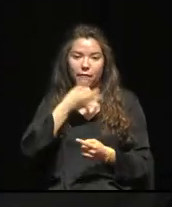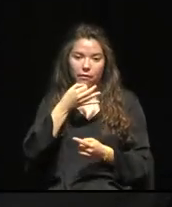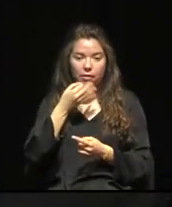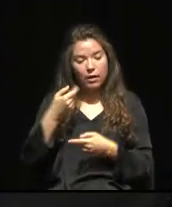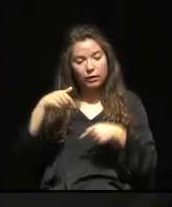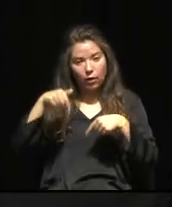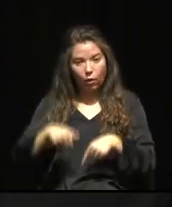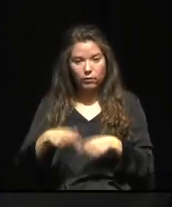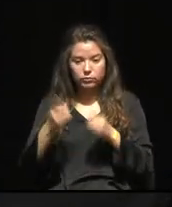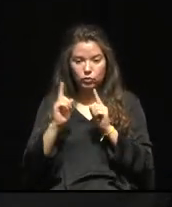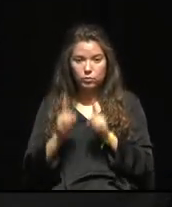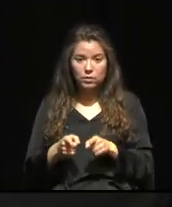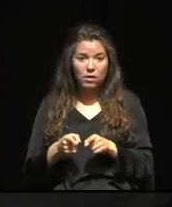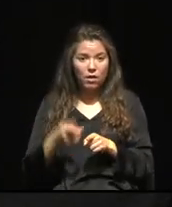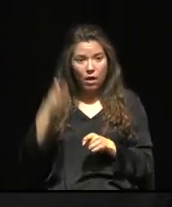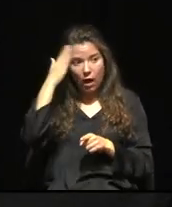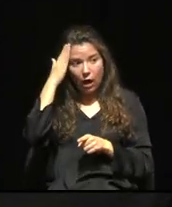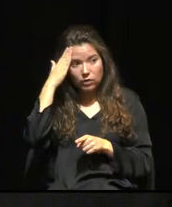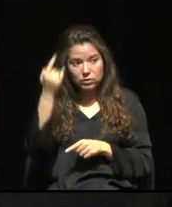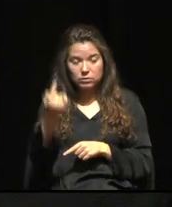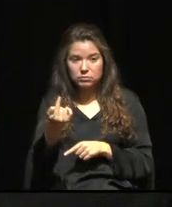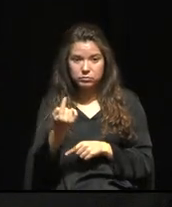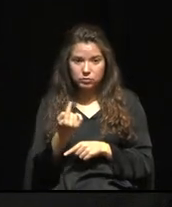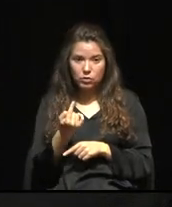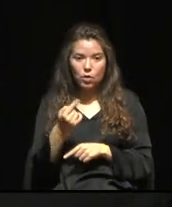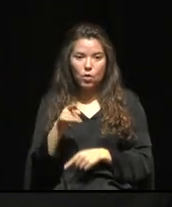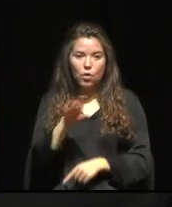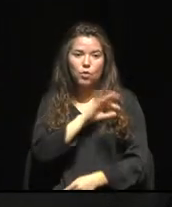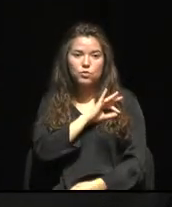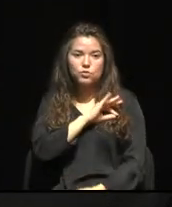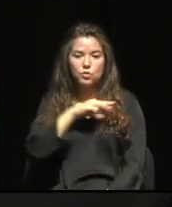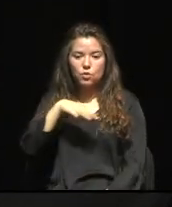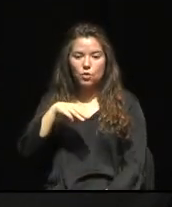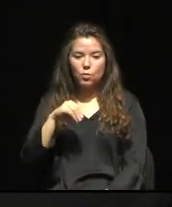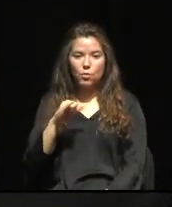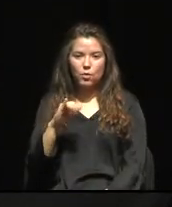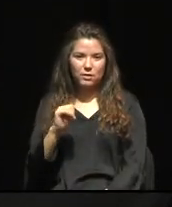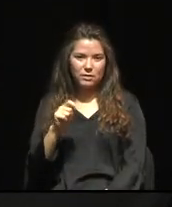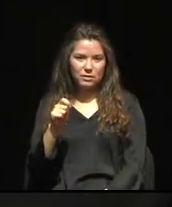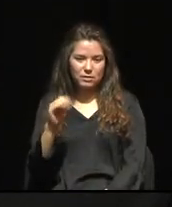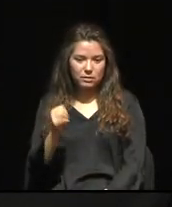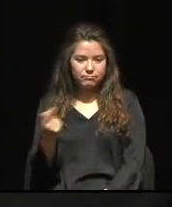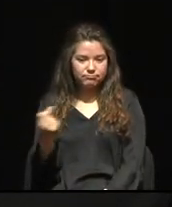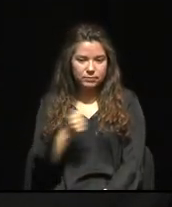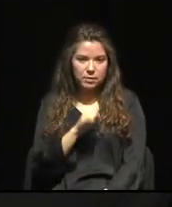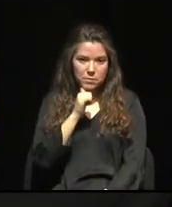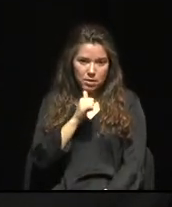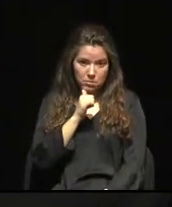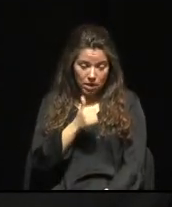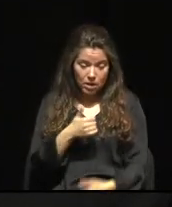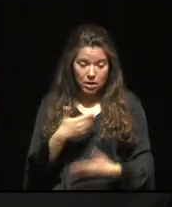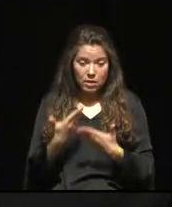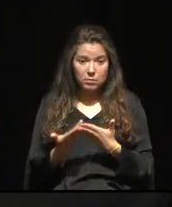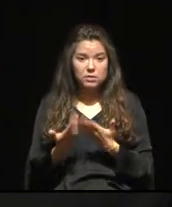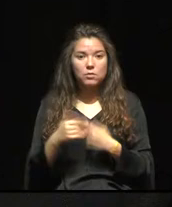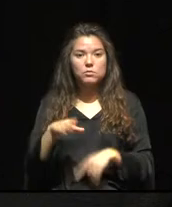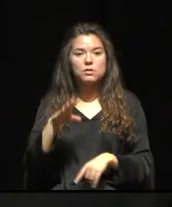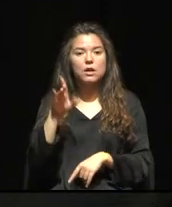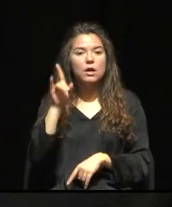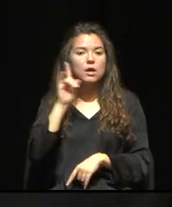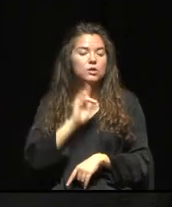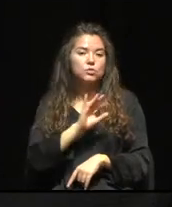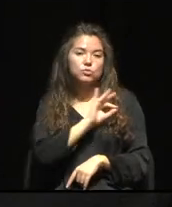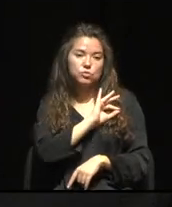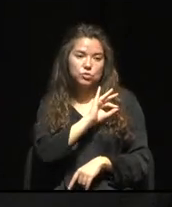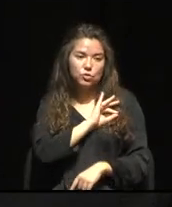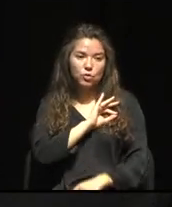público Creio que ainda não chegou o senhor Moisés pos mas temos connosco a Dona Maria de lures